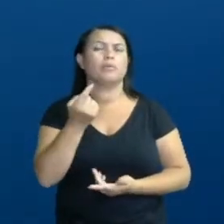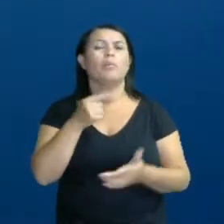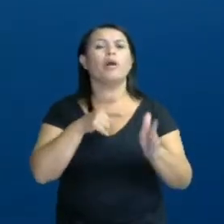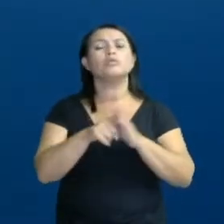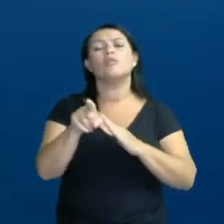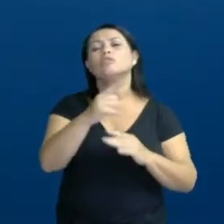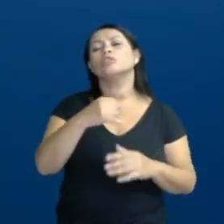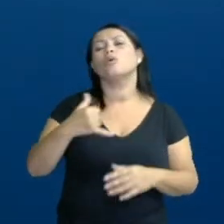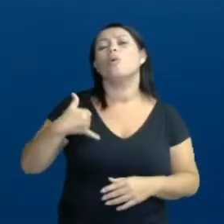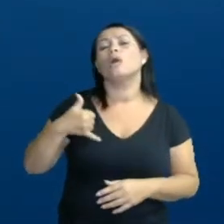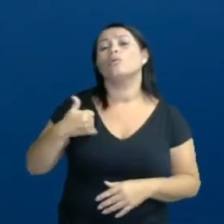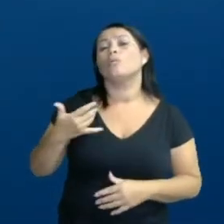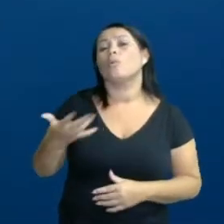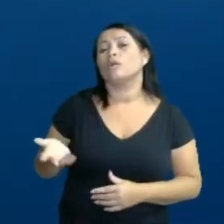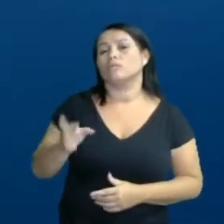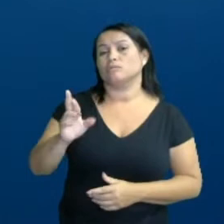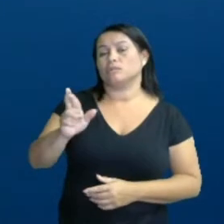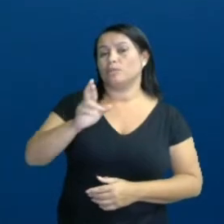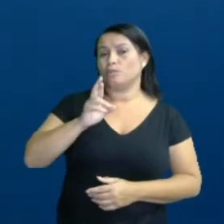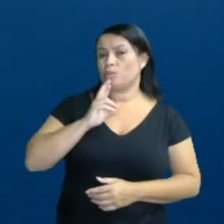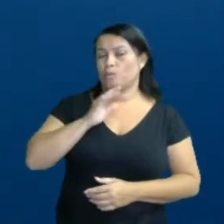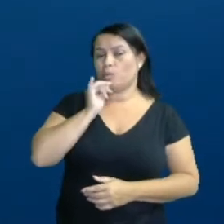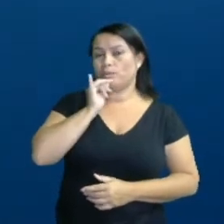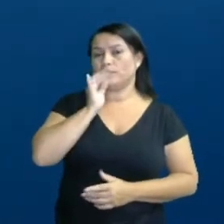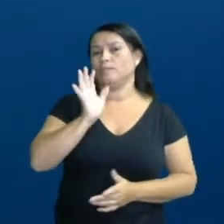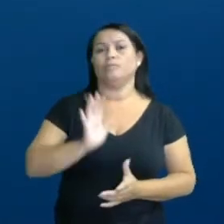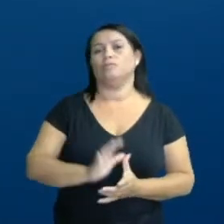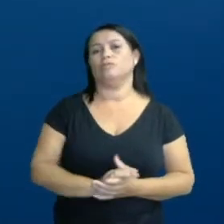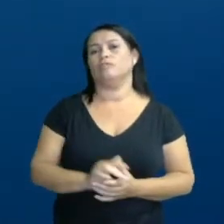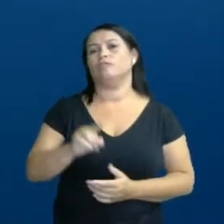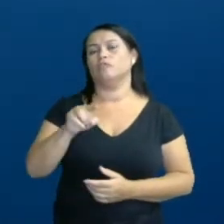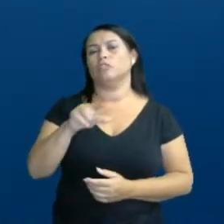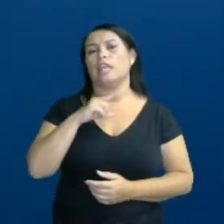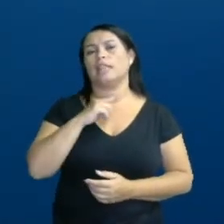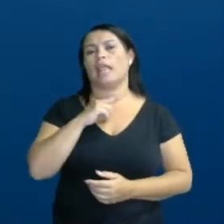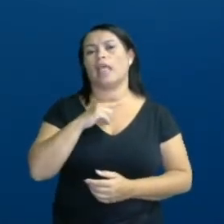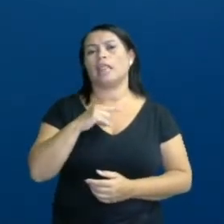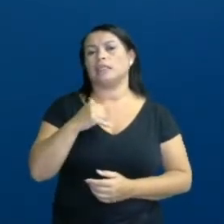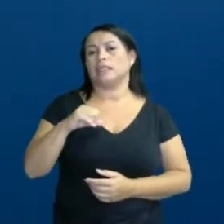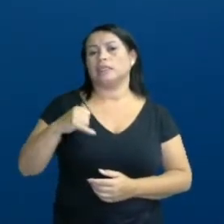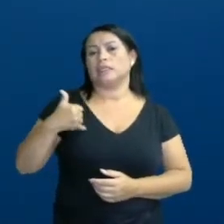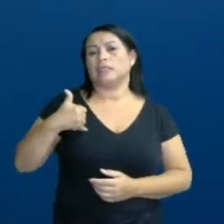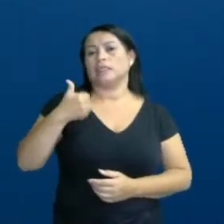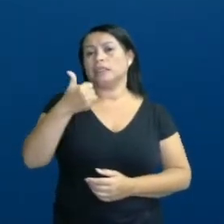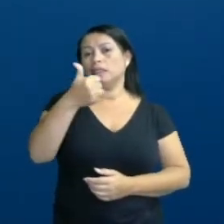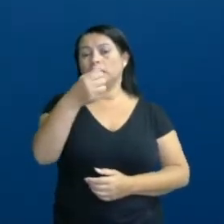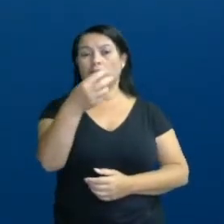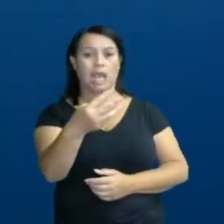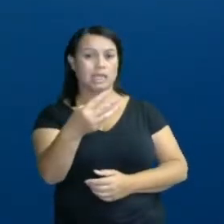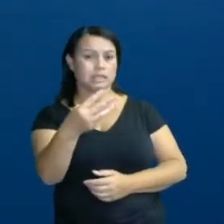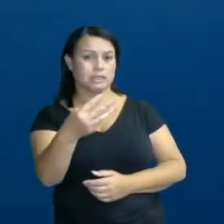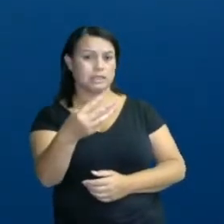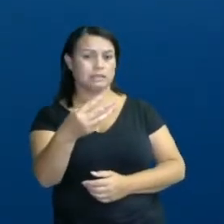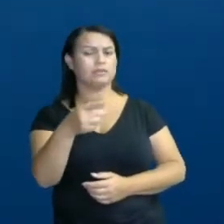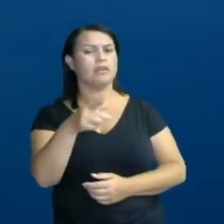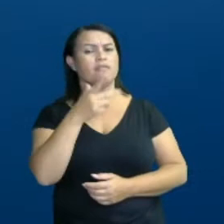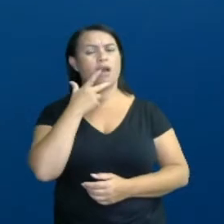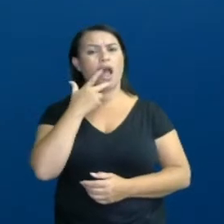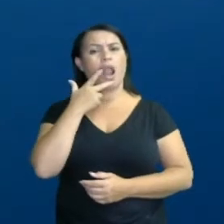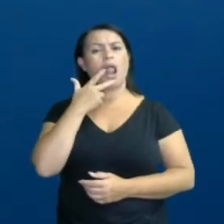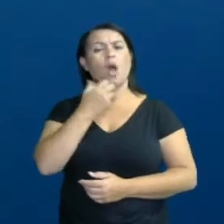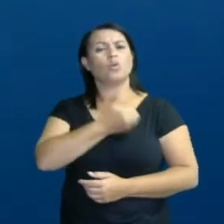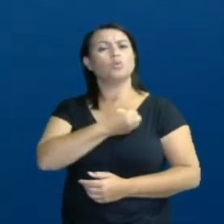quantos anos você tem, aí você vai me responder, um exemplo, que você tenha 13 anos. Aí você vai dizer, eu tenho 13 anos. Você diz um